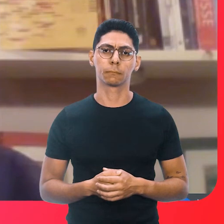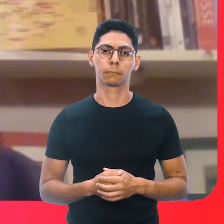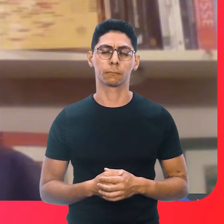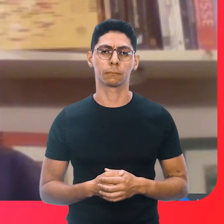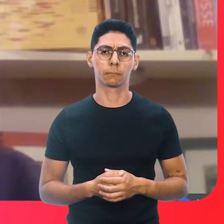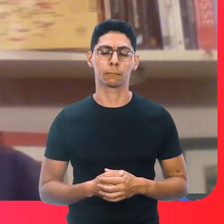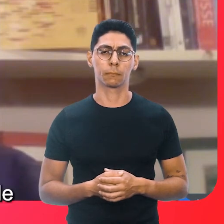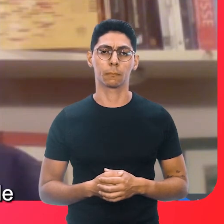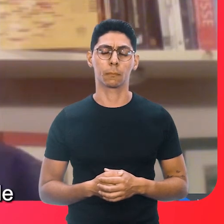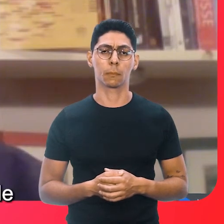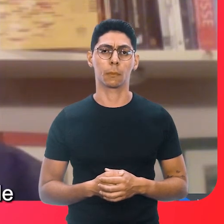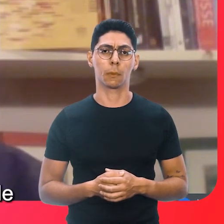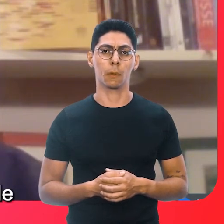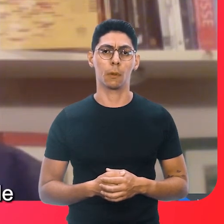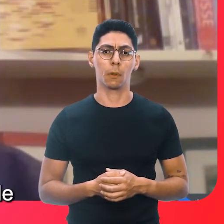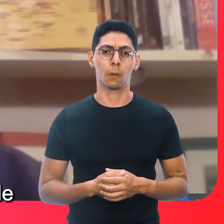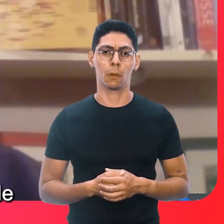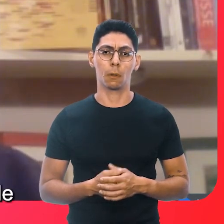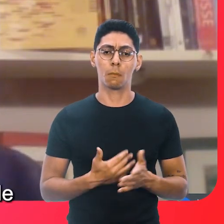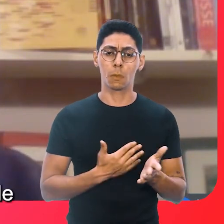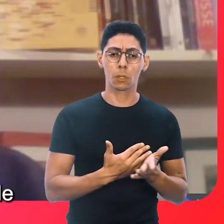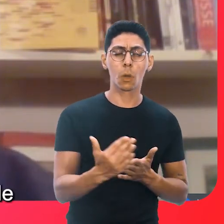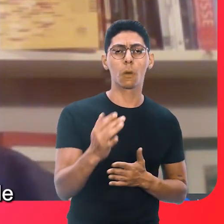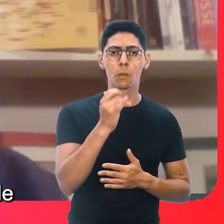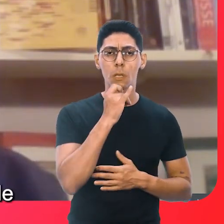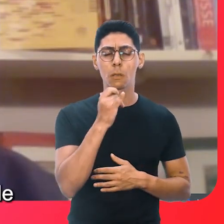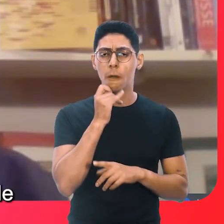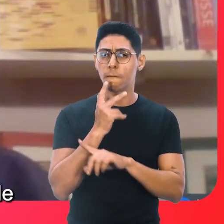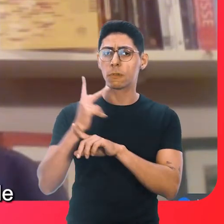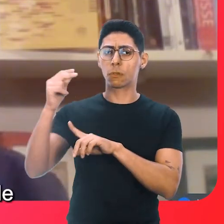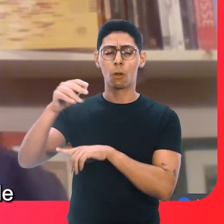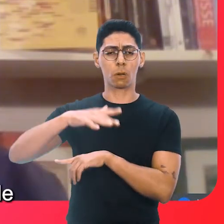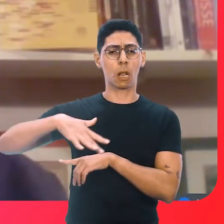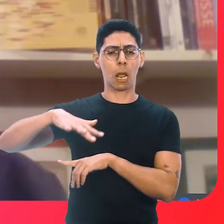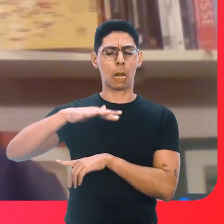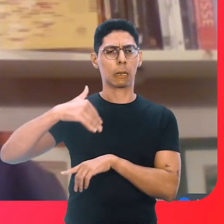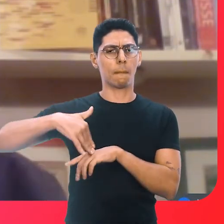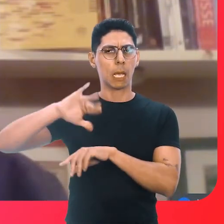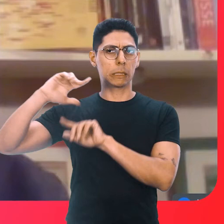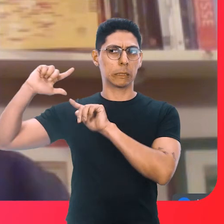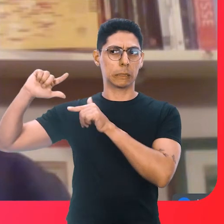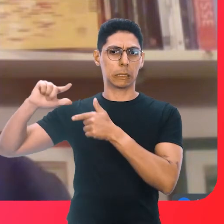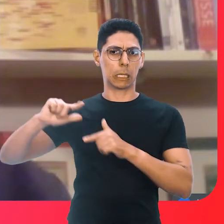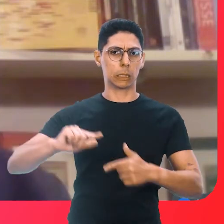infeliz vitória dos setores mais conservadores da nossa sociedade